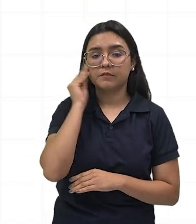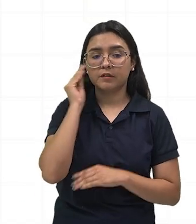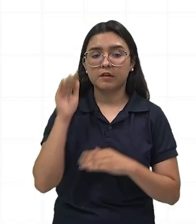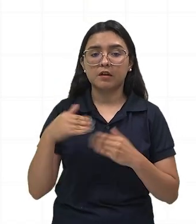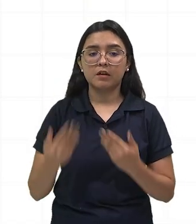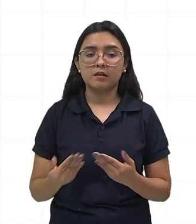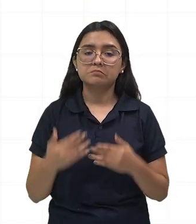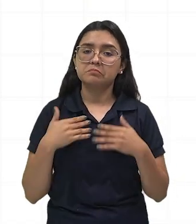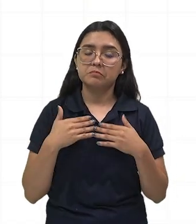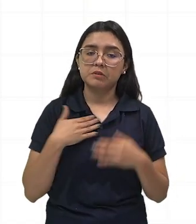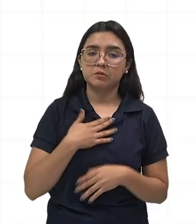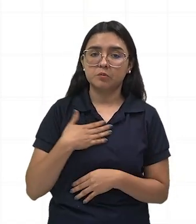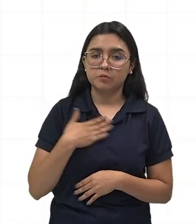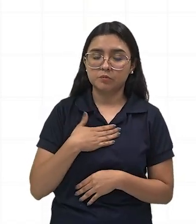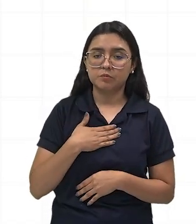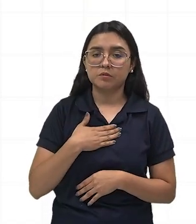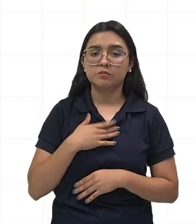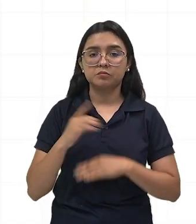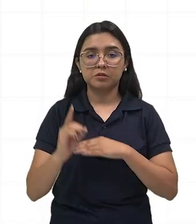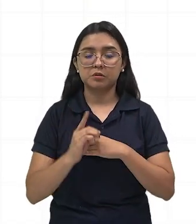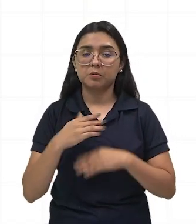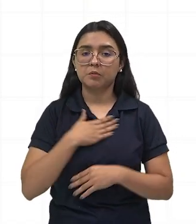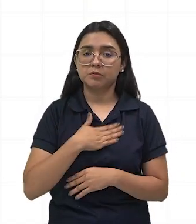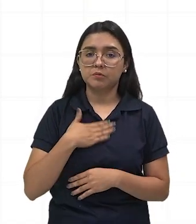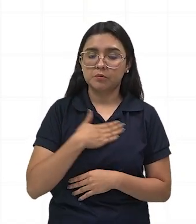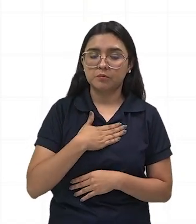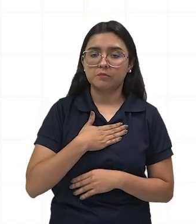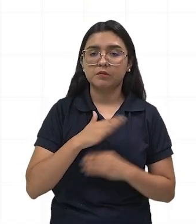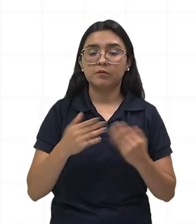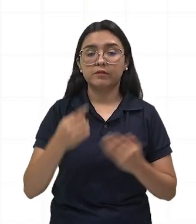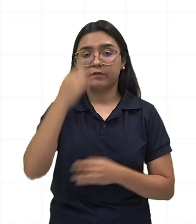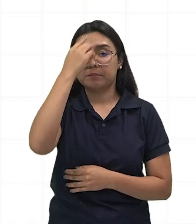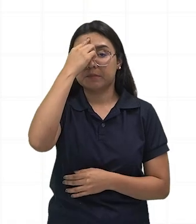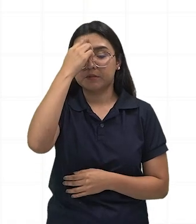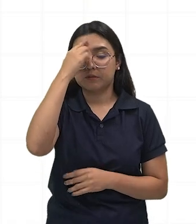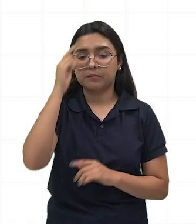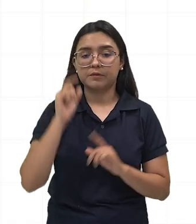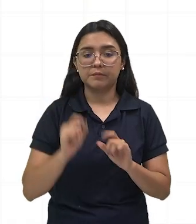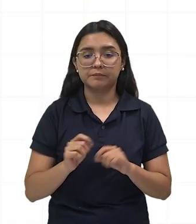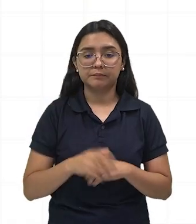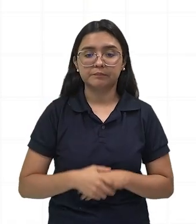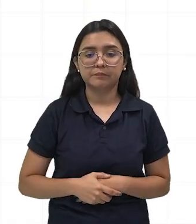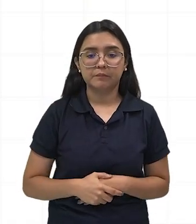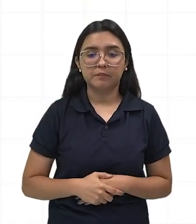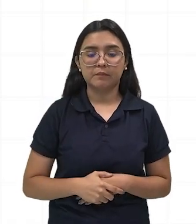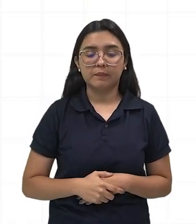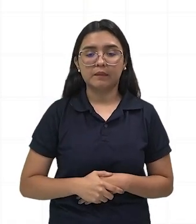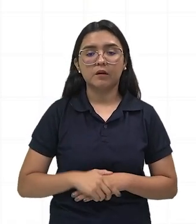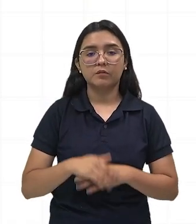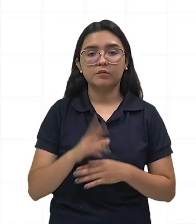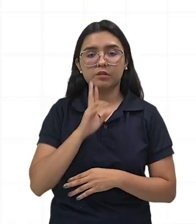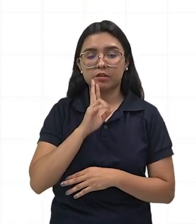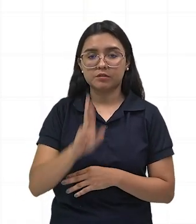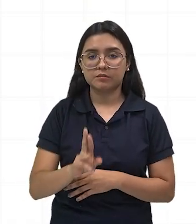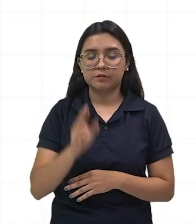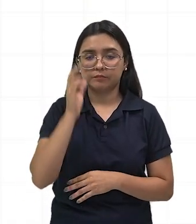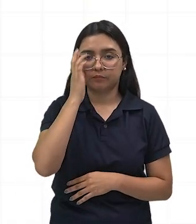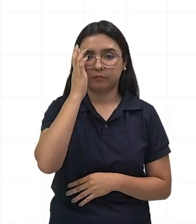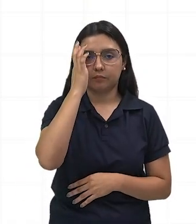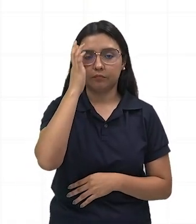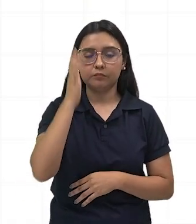dos clientes. Tá? Então, eles vão pensar, né? Então, a partir